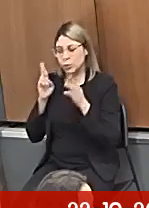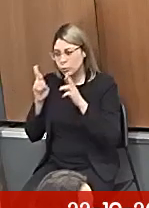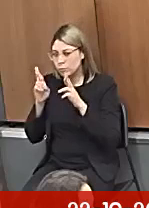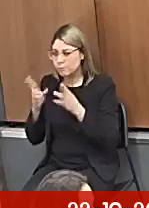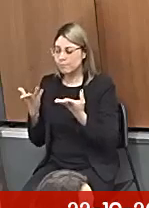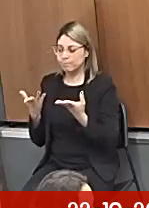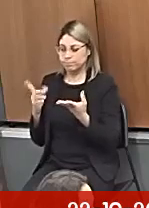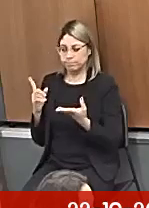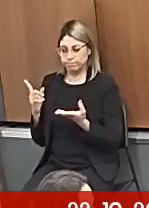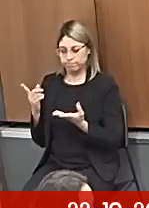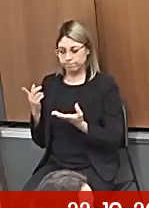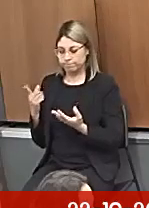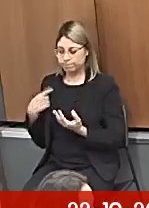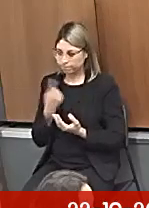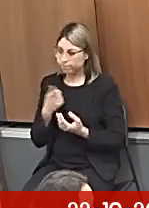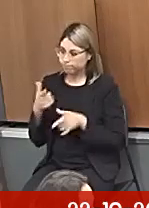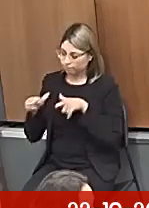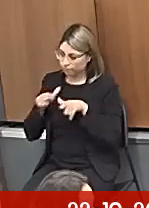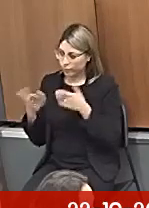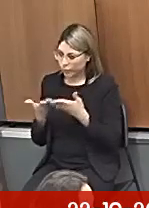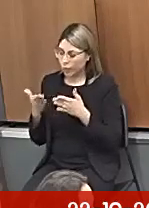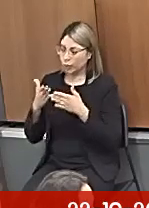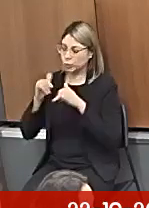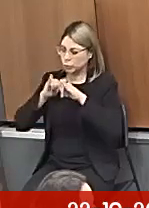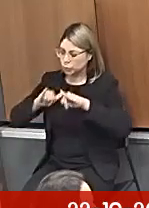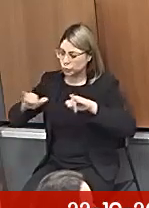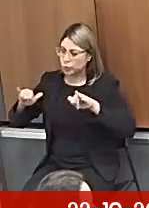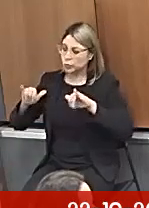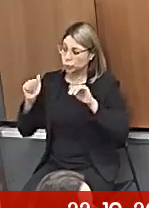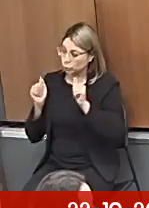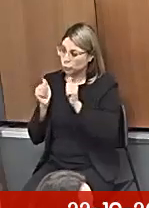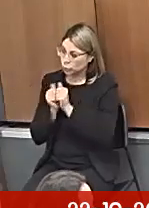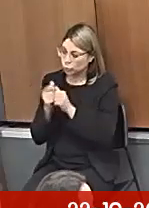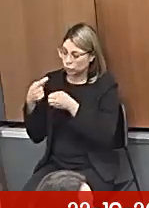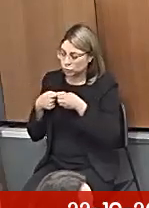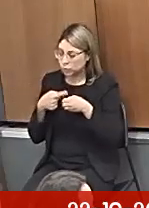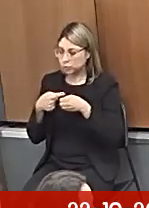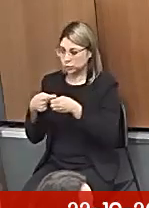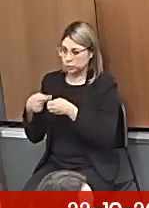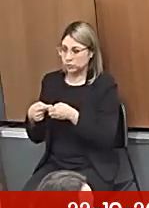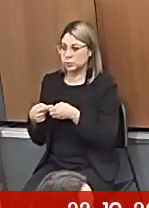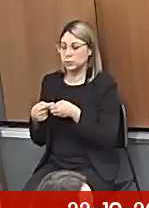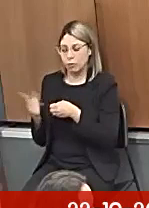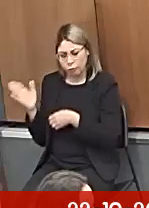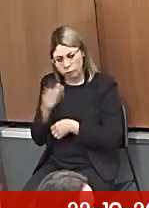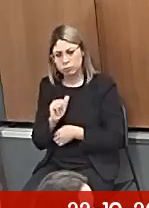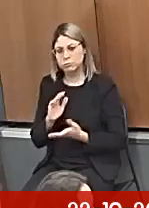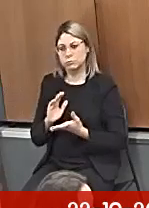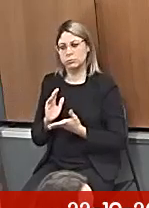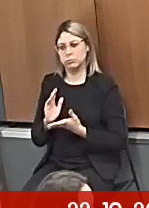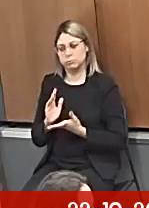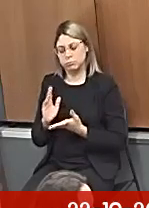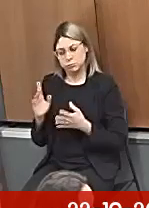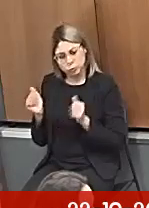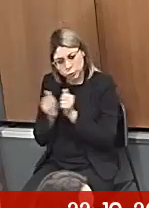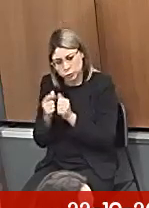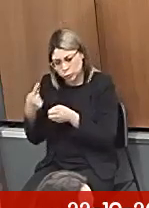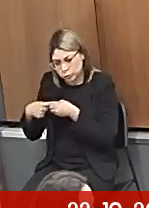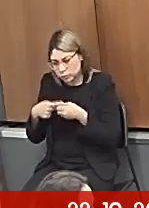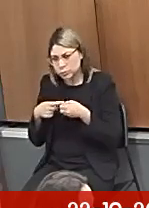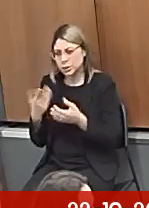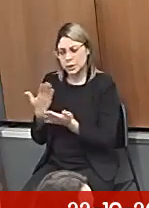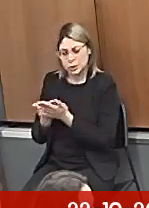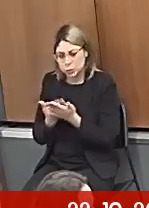seja... A gente está fazendo um trabalho de divulgação junto aos municípios, vamos aí mobilizar as prefeituras,